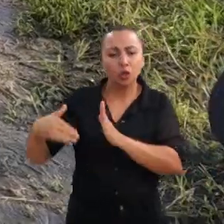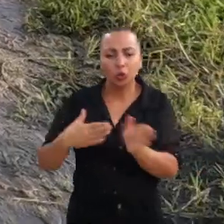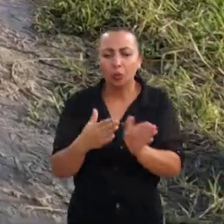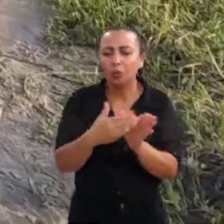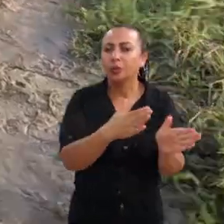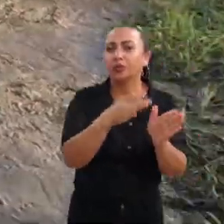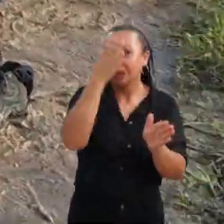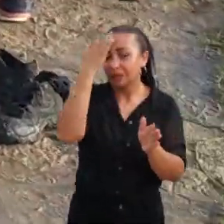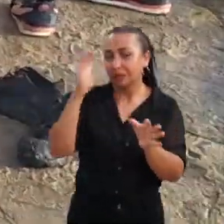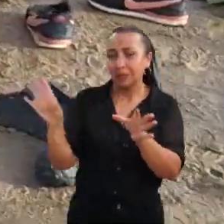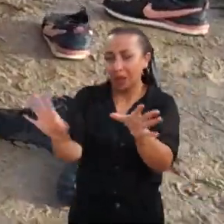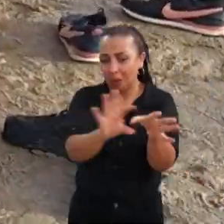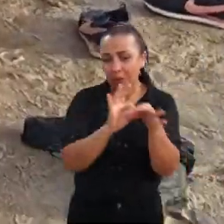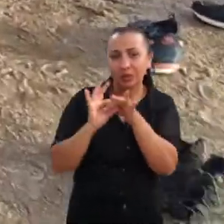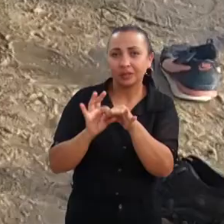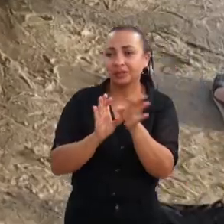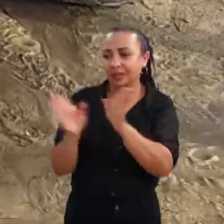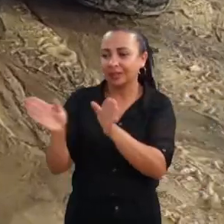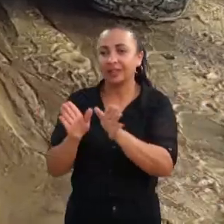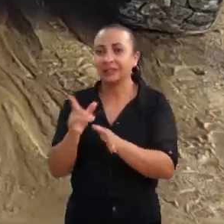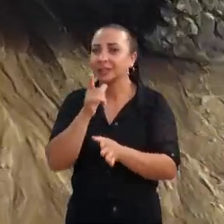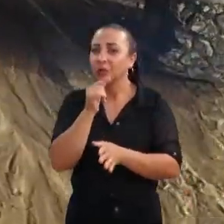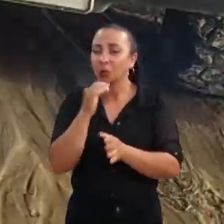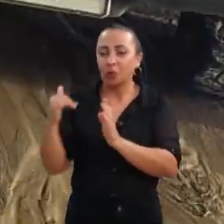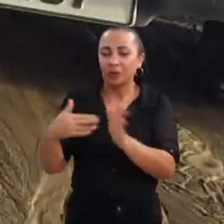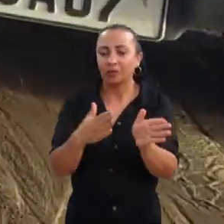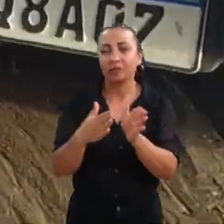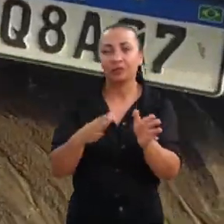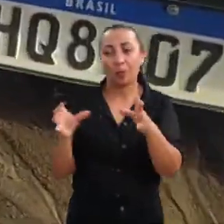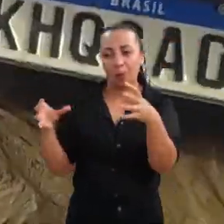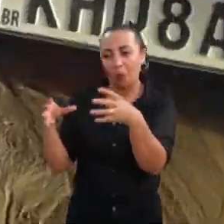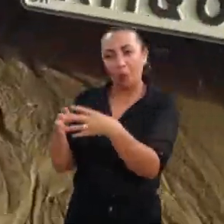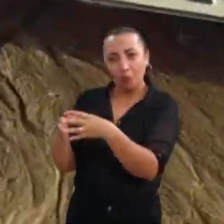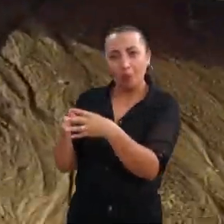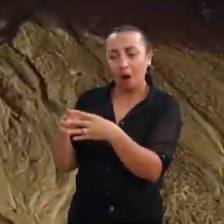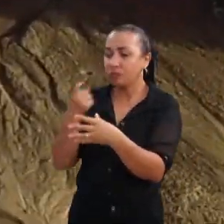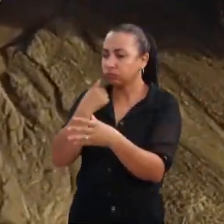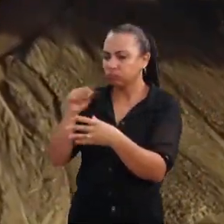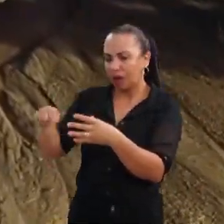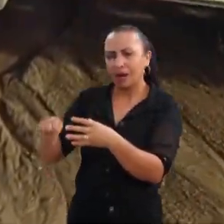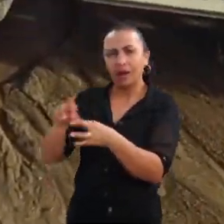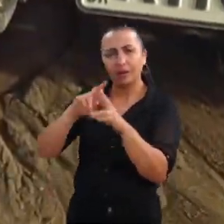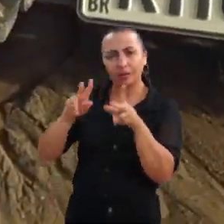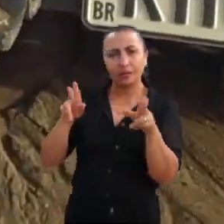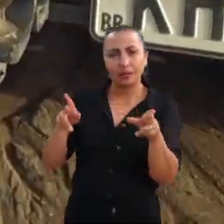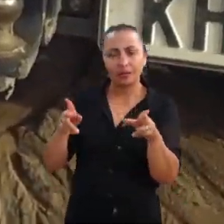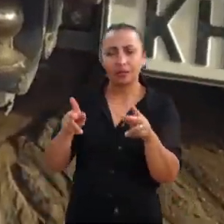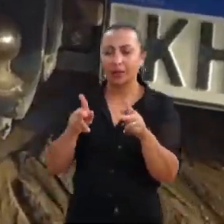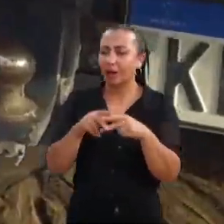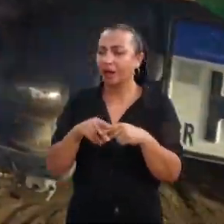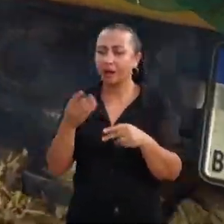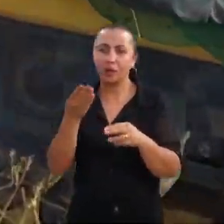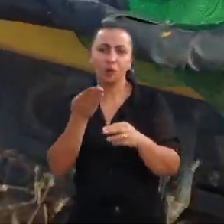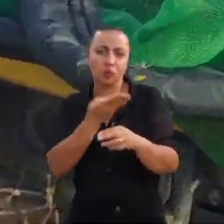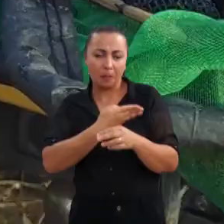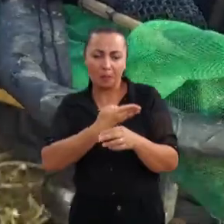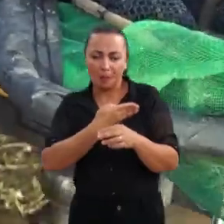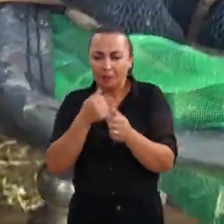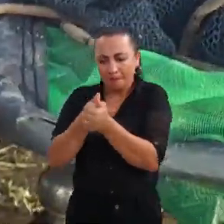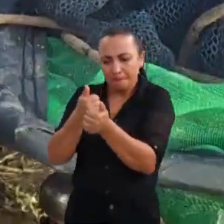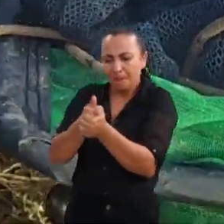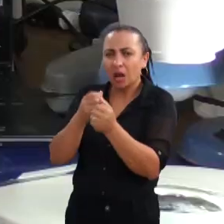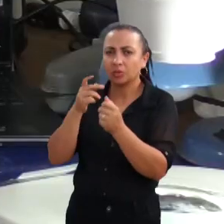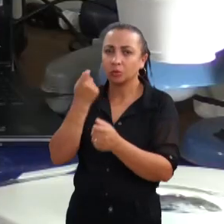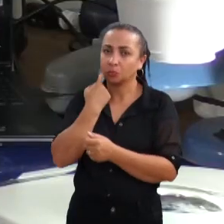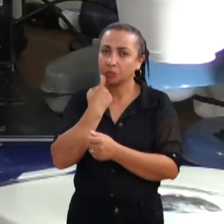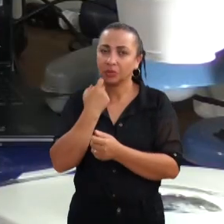né? Então você sabe da conexão do rio com o outro. No caso desse grupo de peixes é um pouco diferente. E os parentes próximos desse